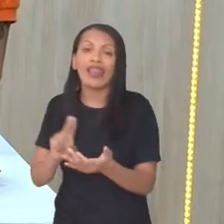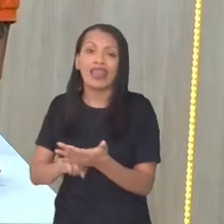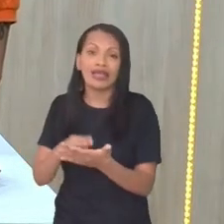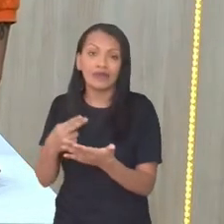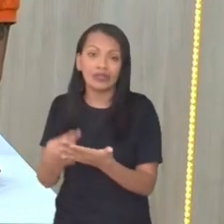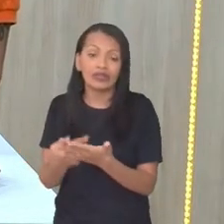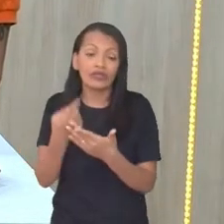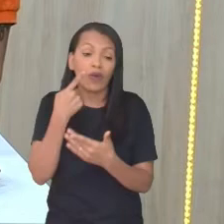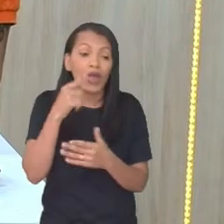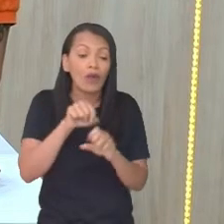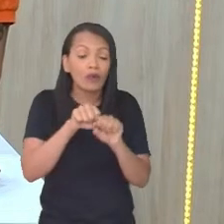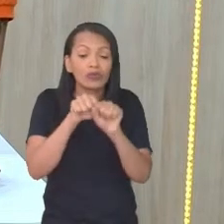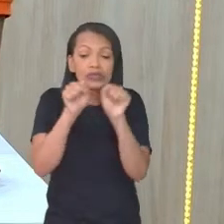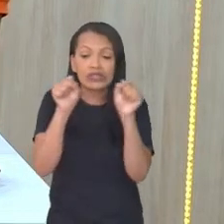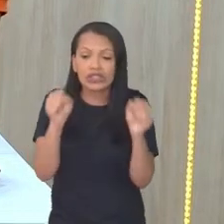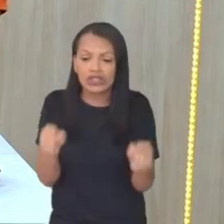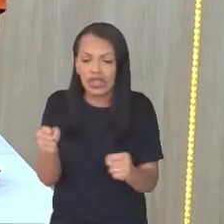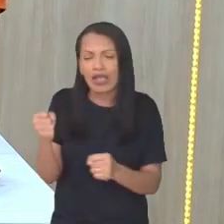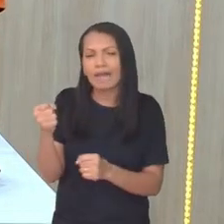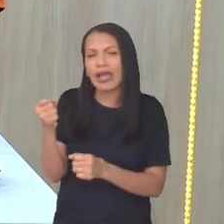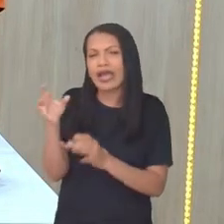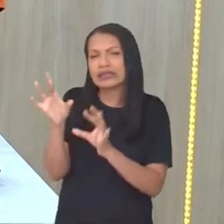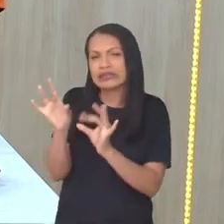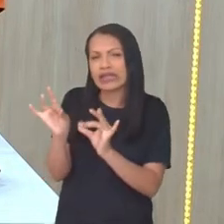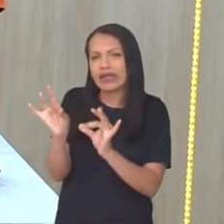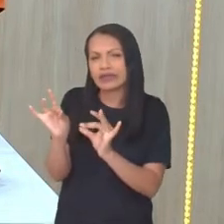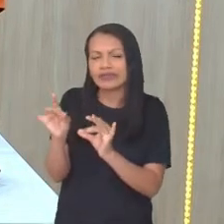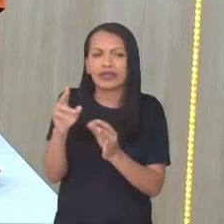um sistema tátil.